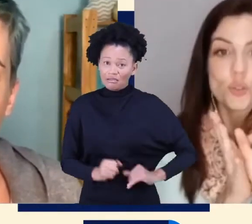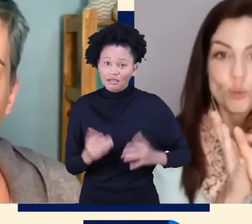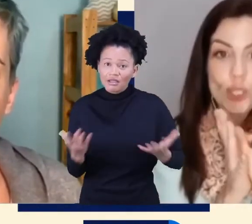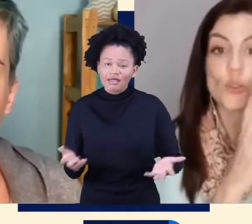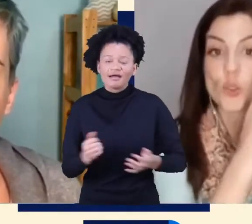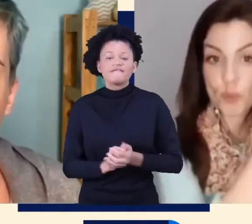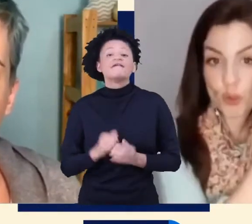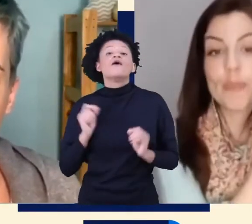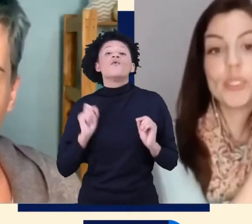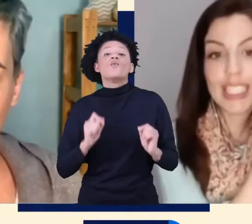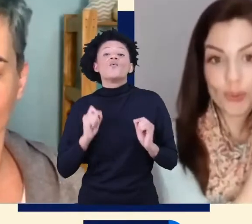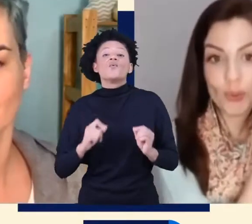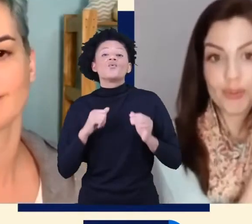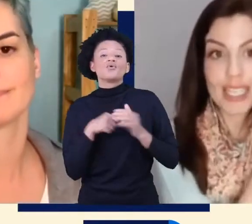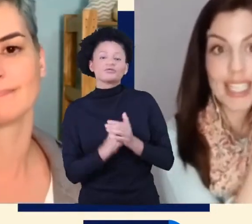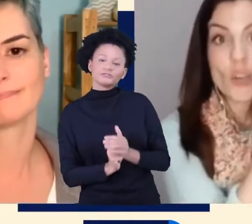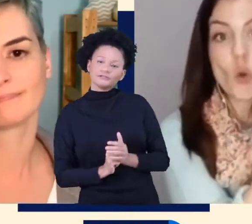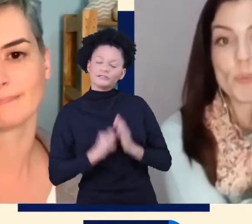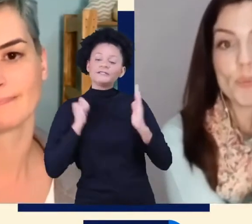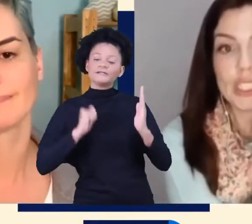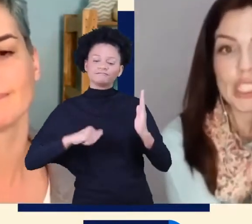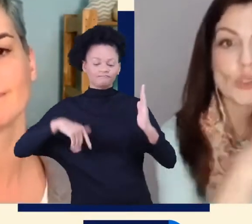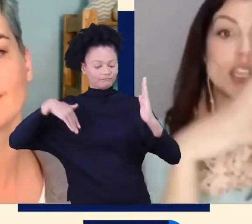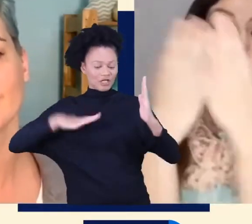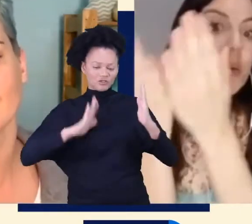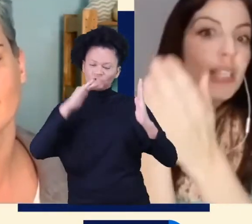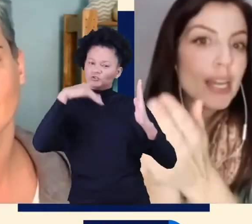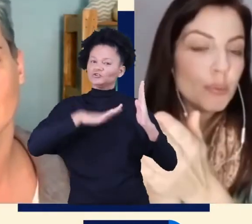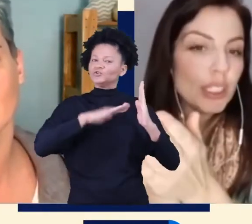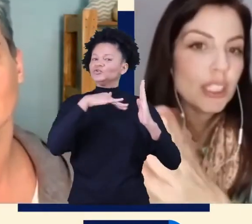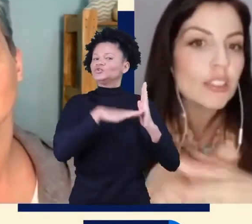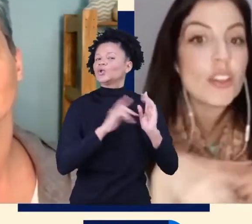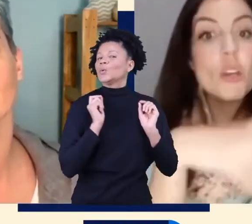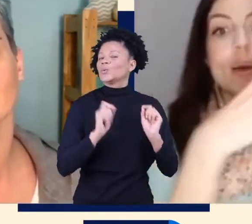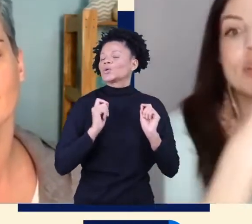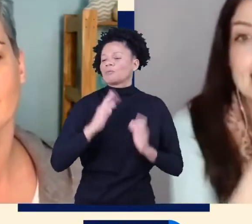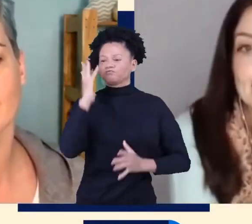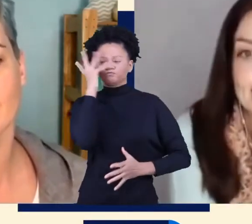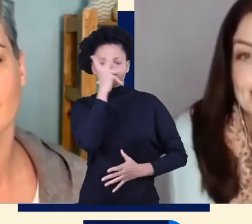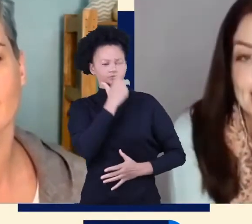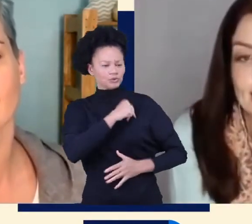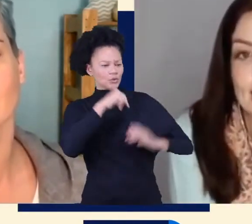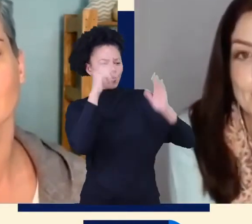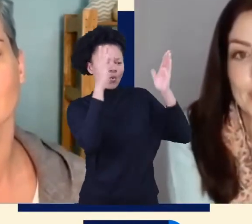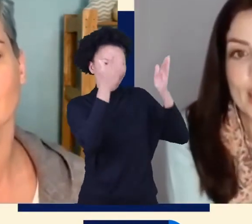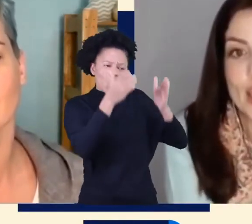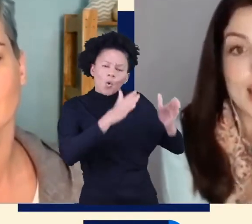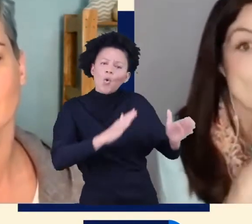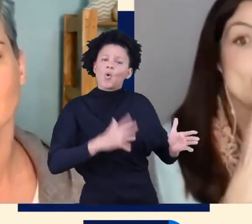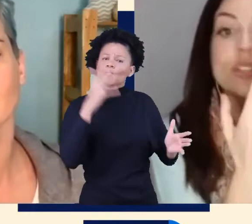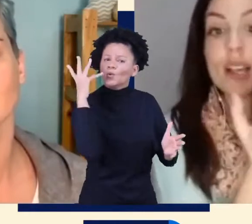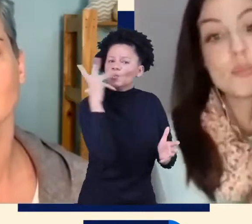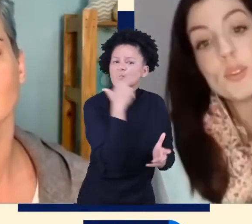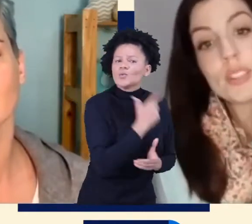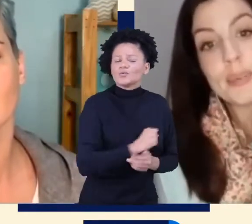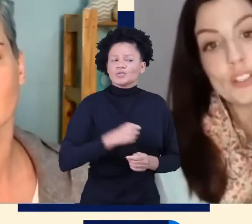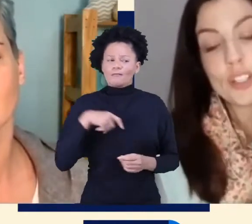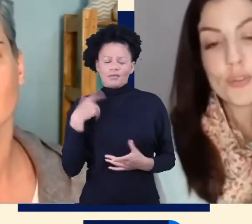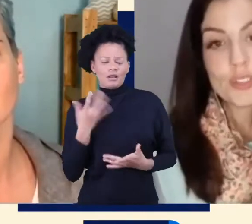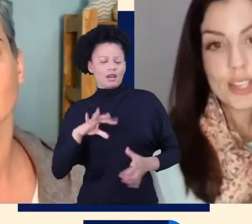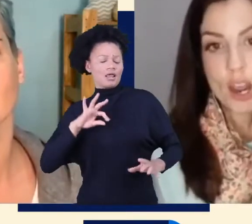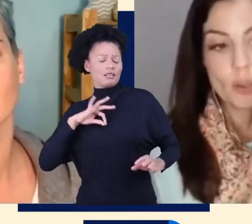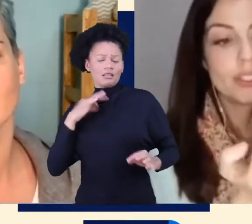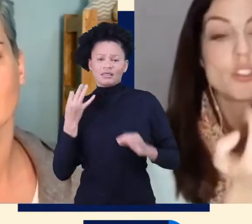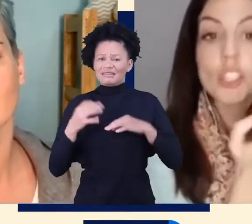gente construiu sobre o que é bonito, né? O que é um corpo bonito, o que é uma mulher bonita, o que é uma mulher que excita, é uma coisa